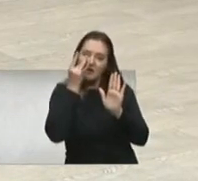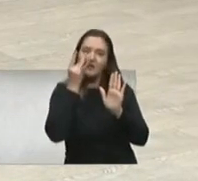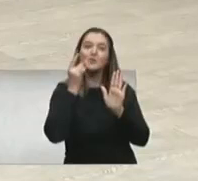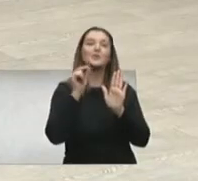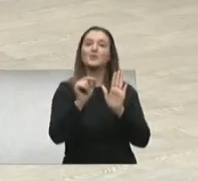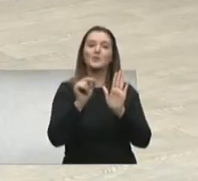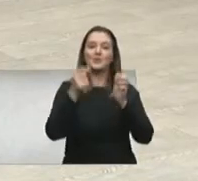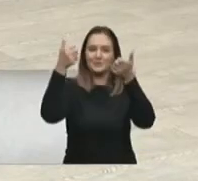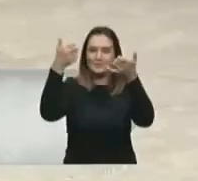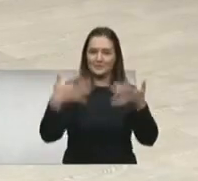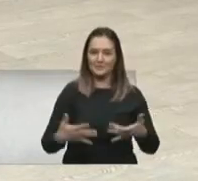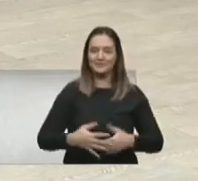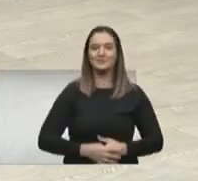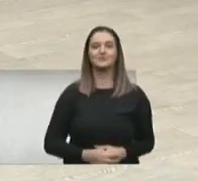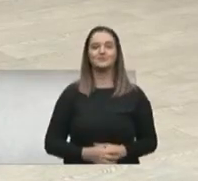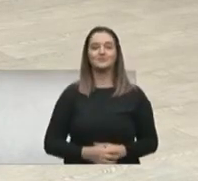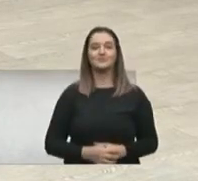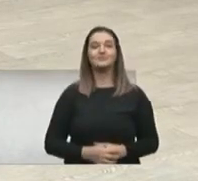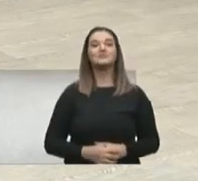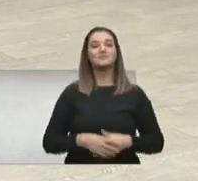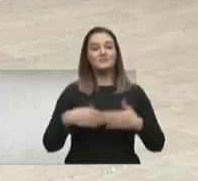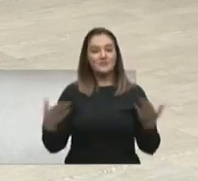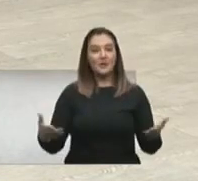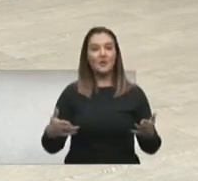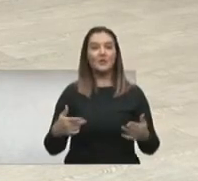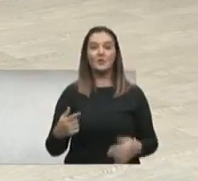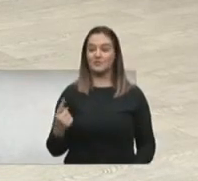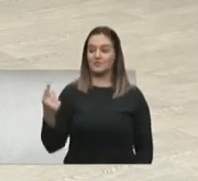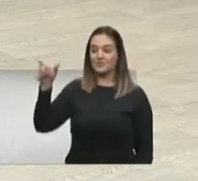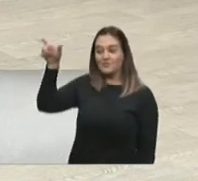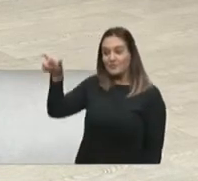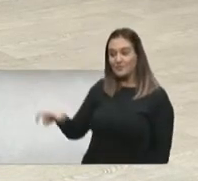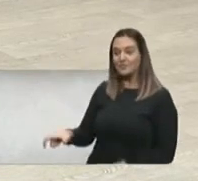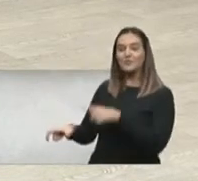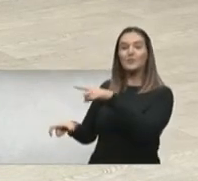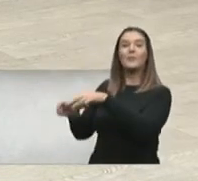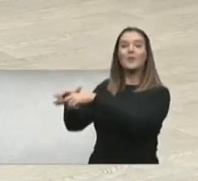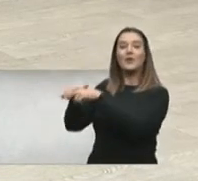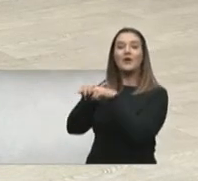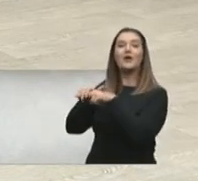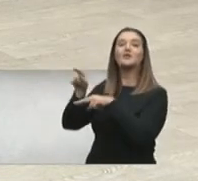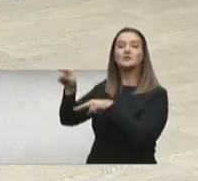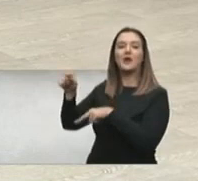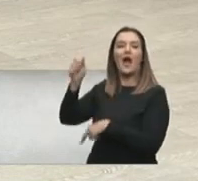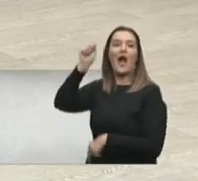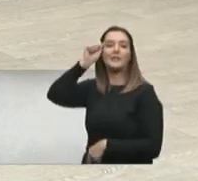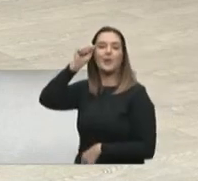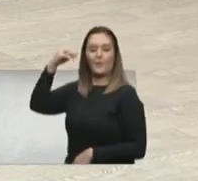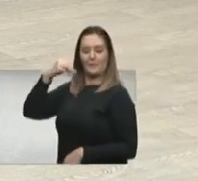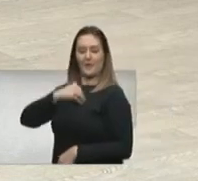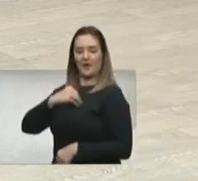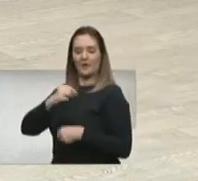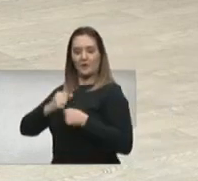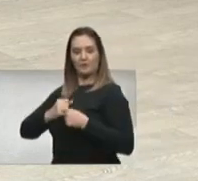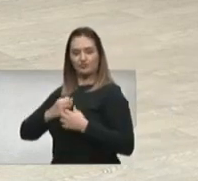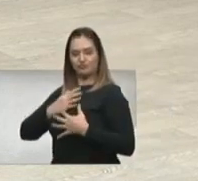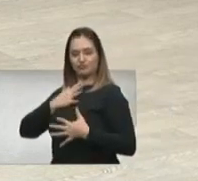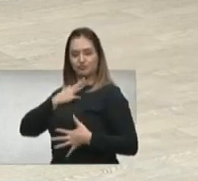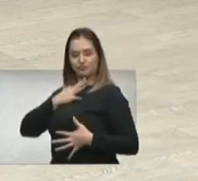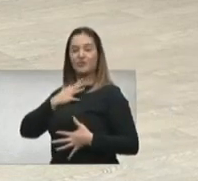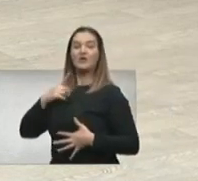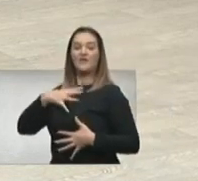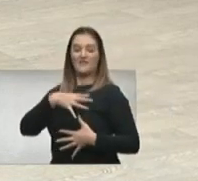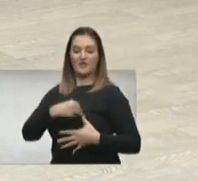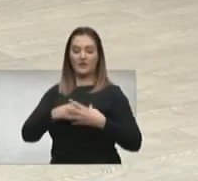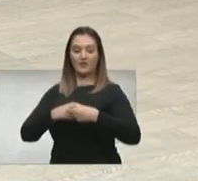12. Está bem aqui. Diz assim: portanto, assim como por um só homem entrou o pecado no mundo e pelo pecado a morte, assim também a morte passou a todos